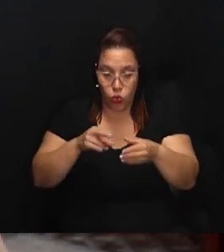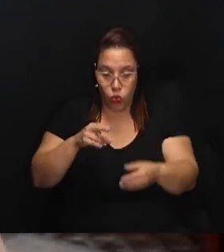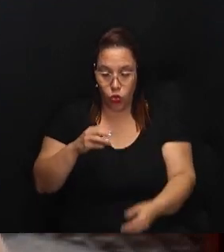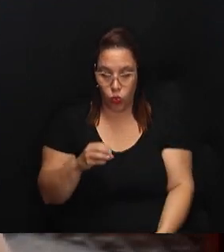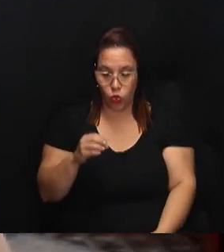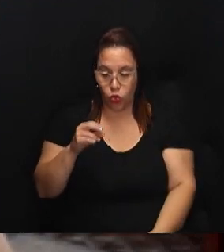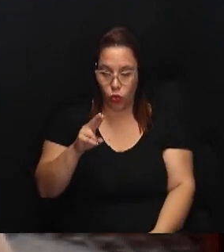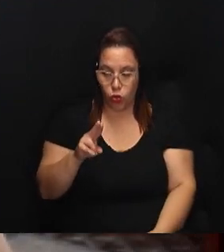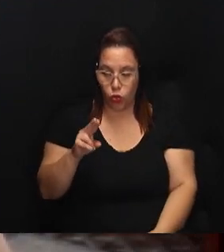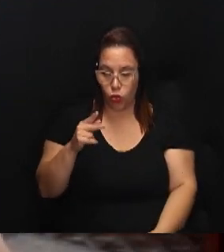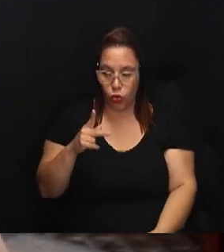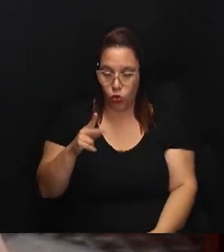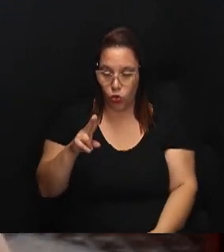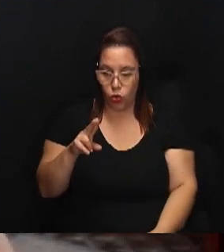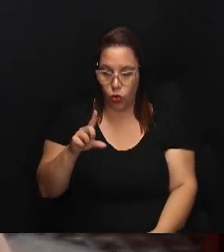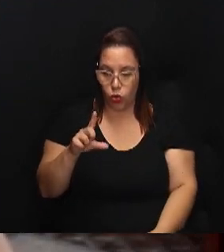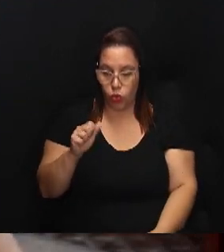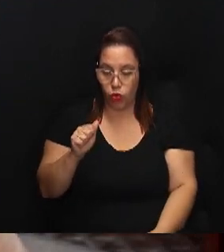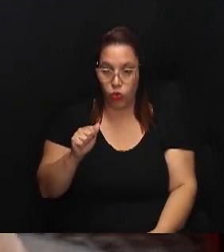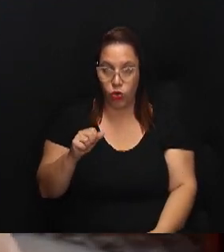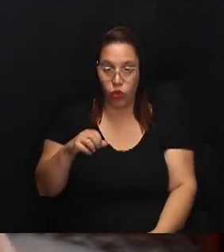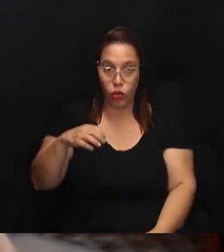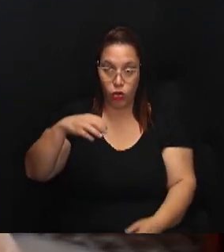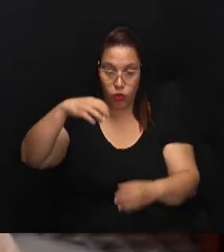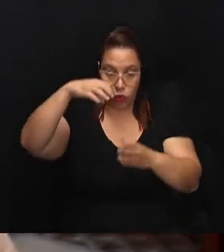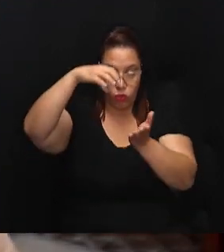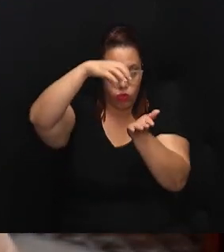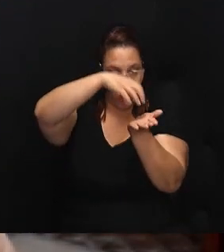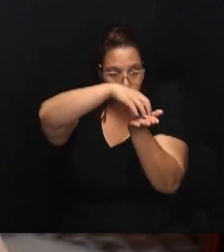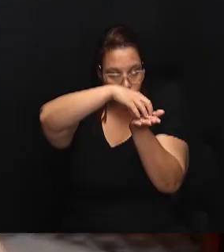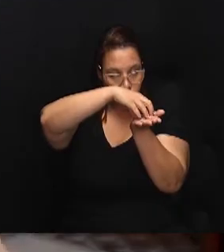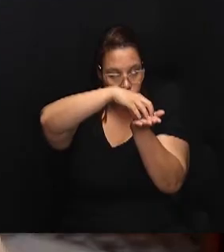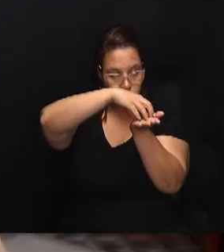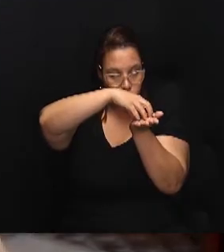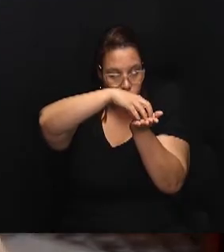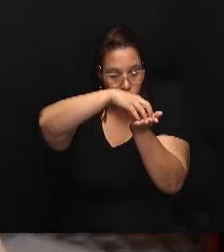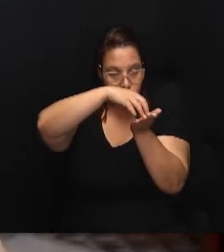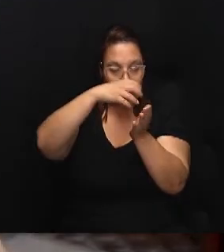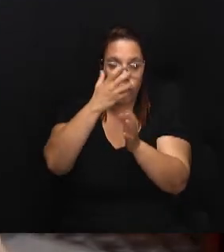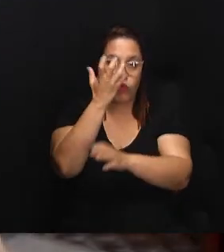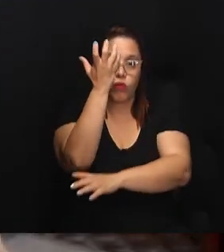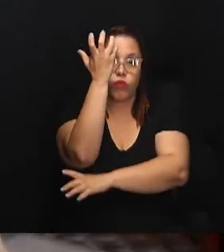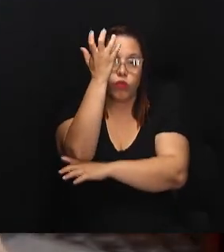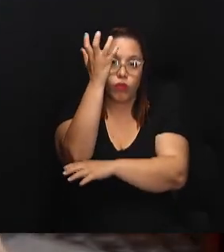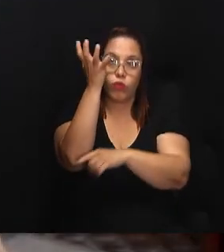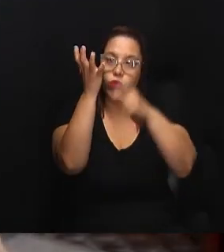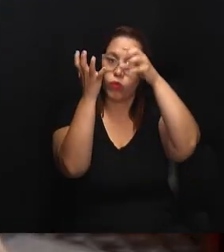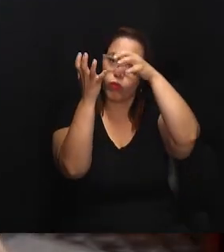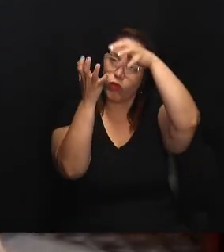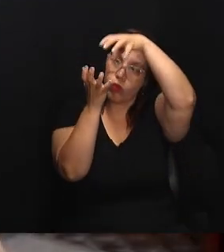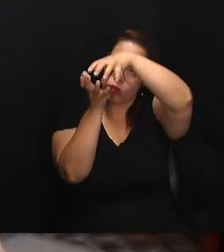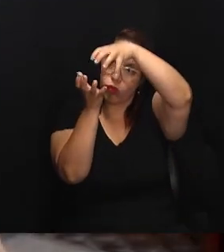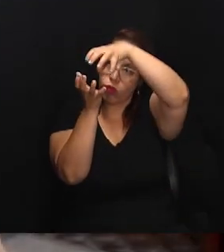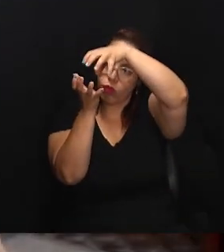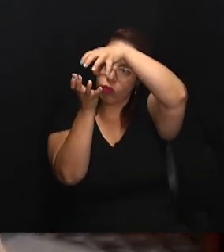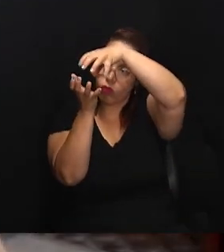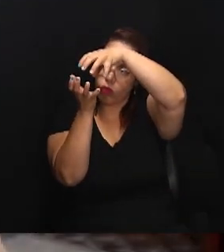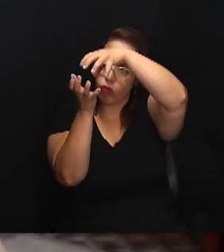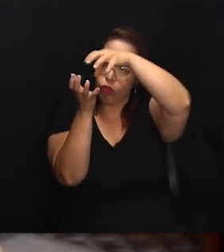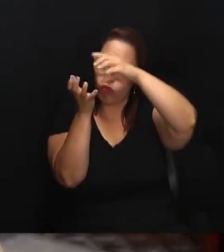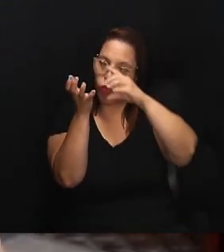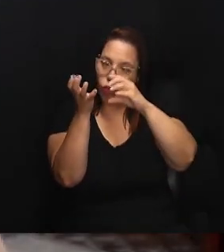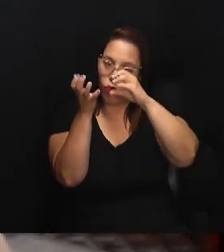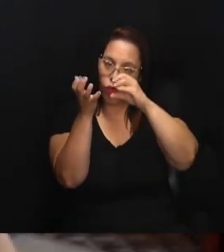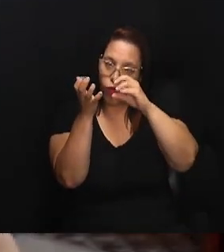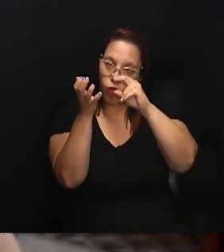uma cúpula que era com 5 pernas, que a gente conseguia instalar isso no topo das árvores para conseguir coletar os